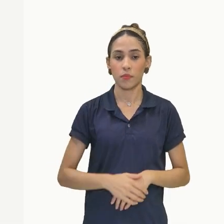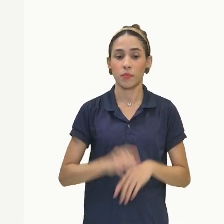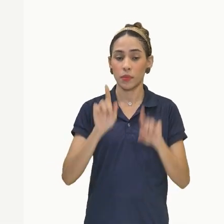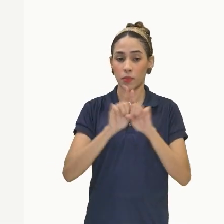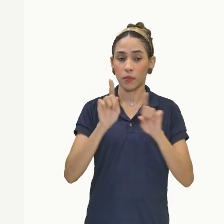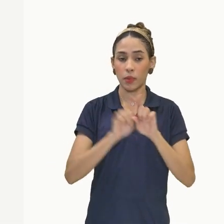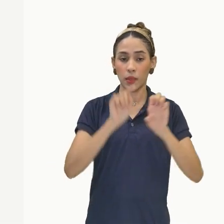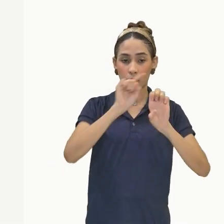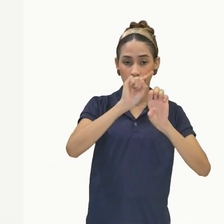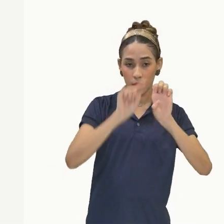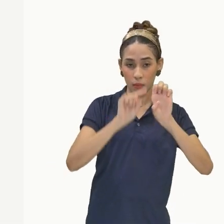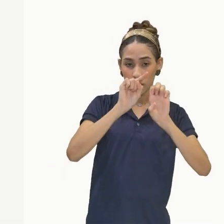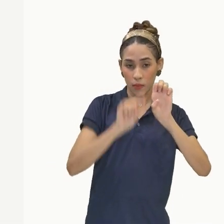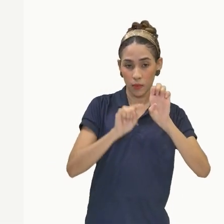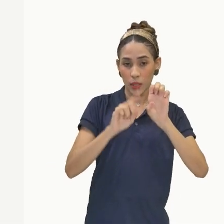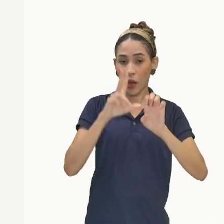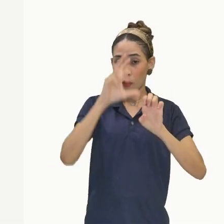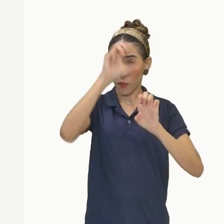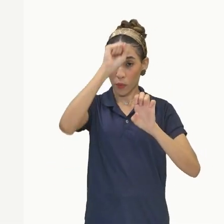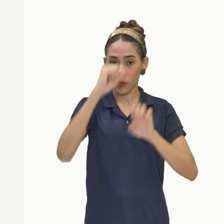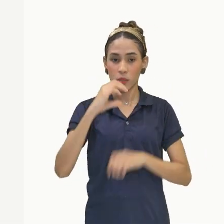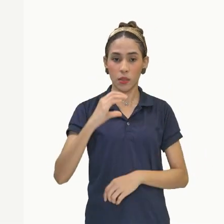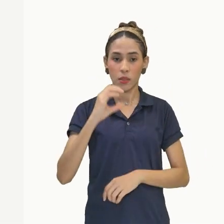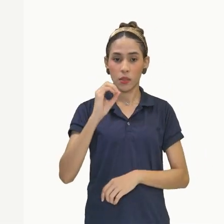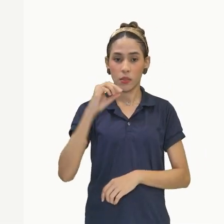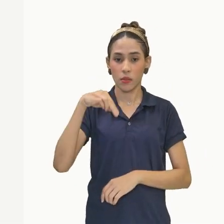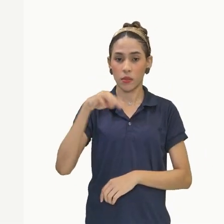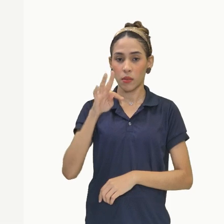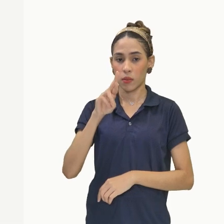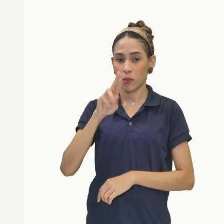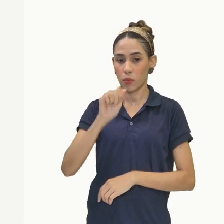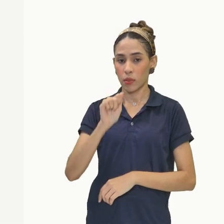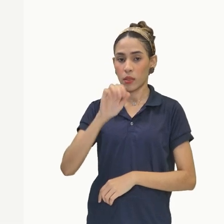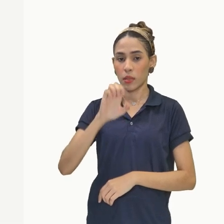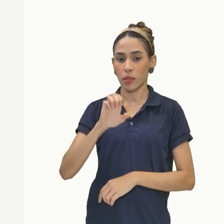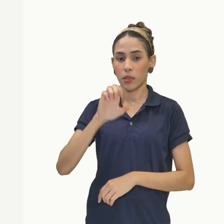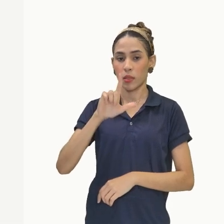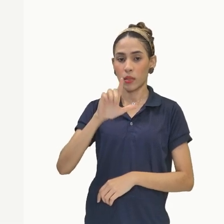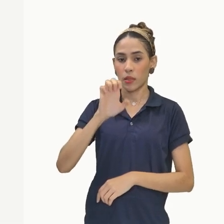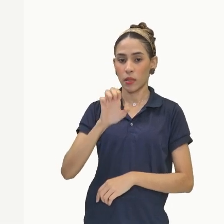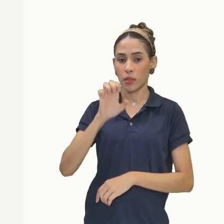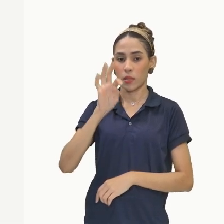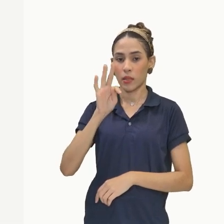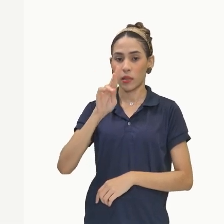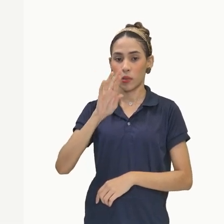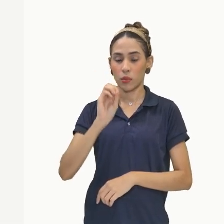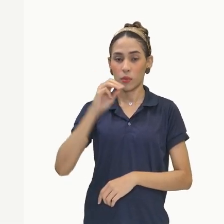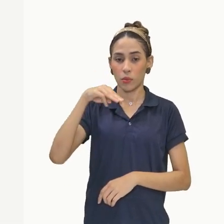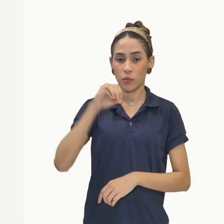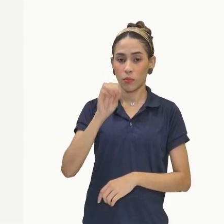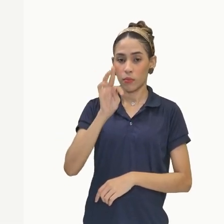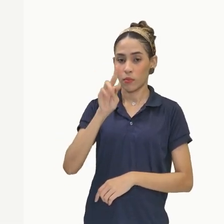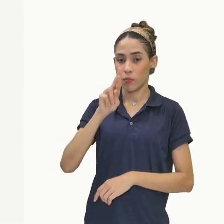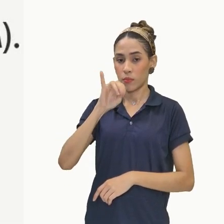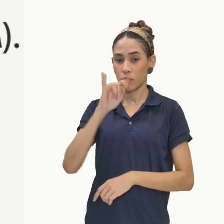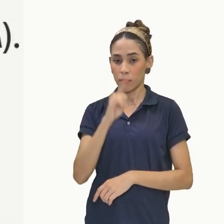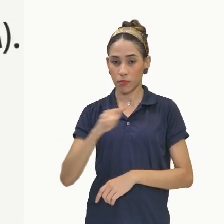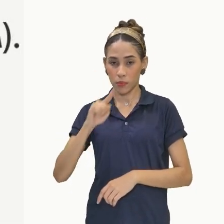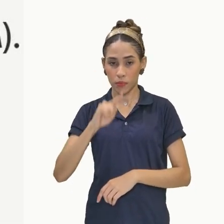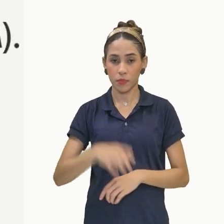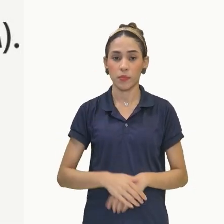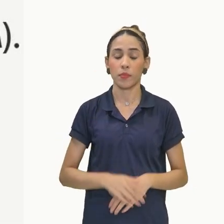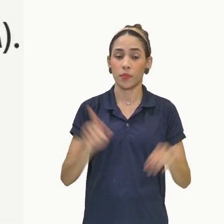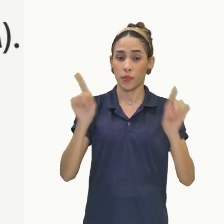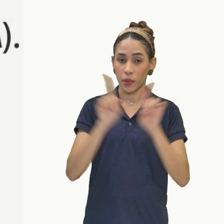volt. Ok, pessoal? E aí, potência útil. Temos também, além da potência útil, nós falamos da potência